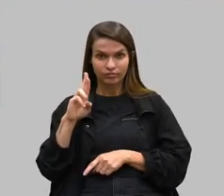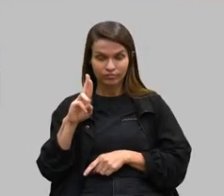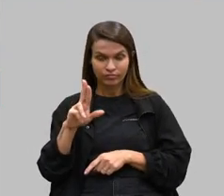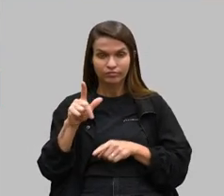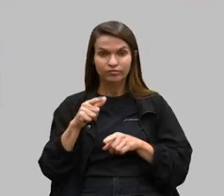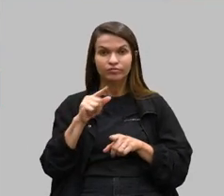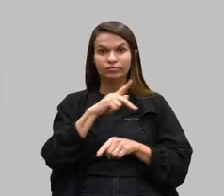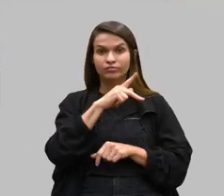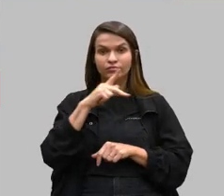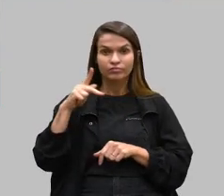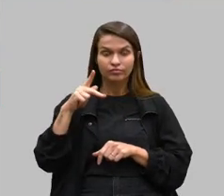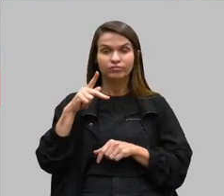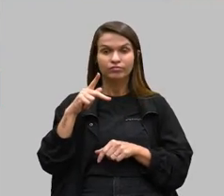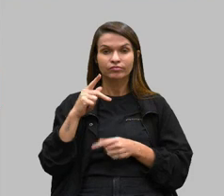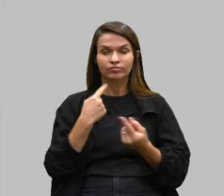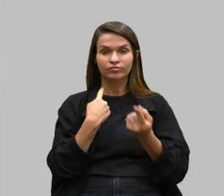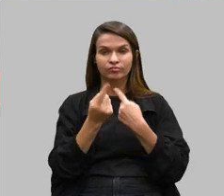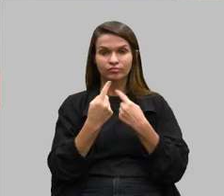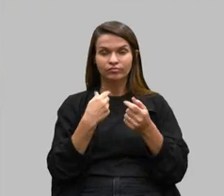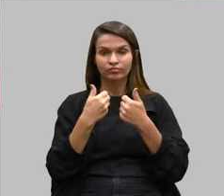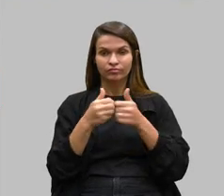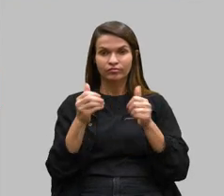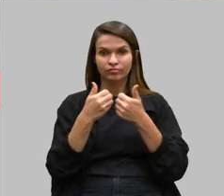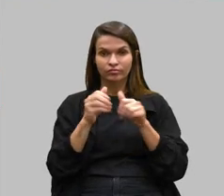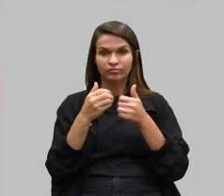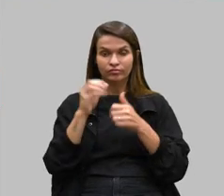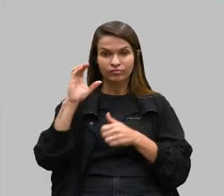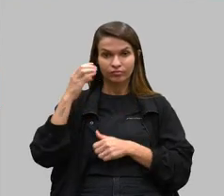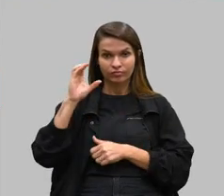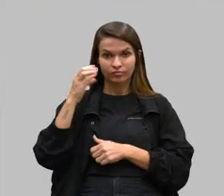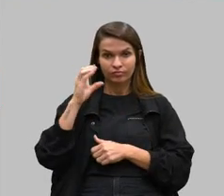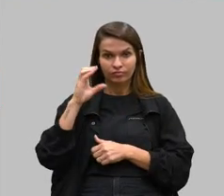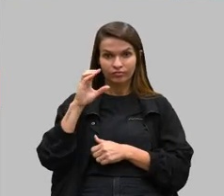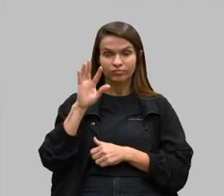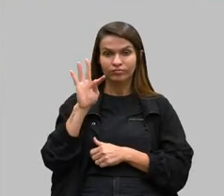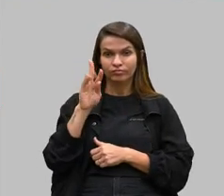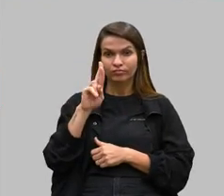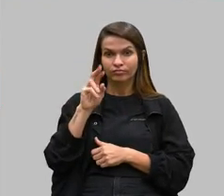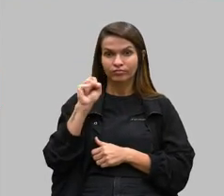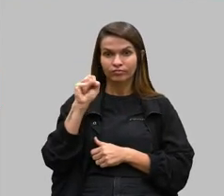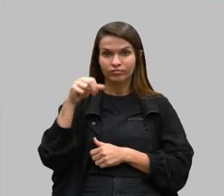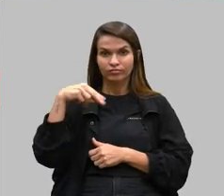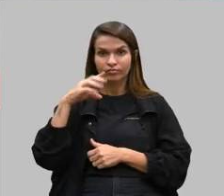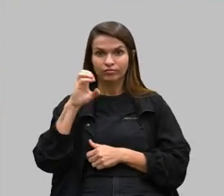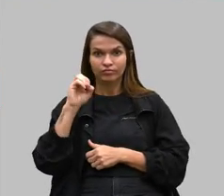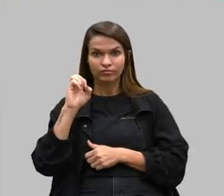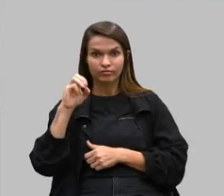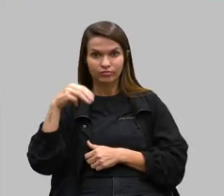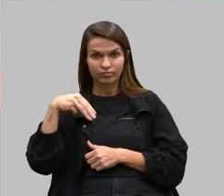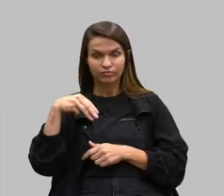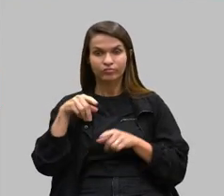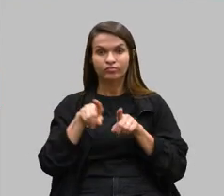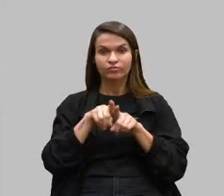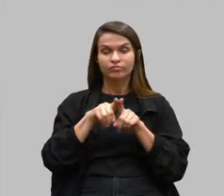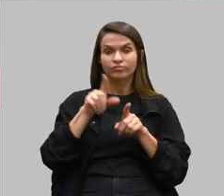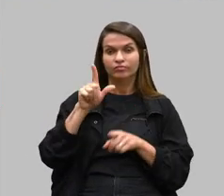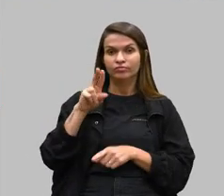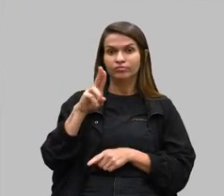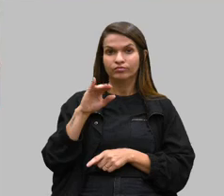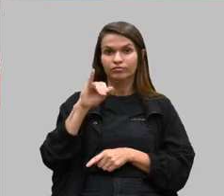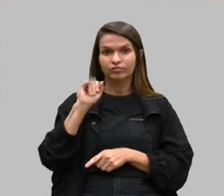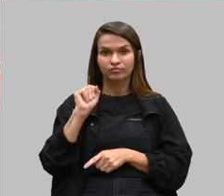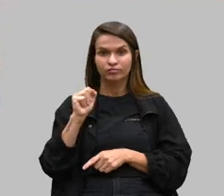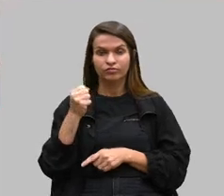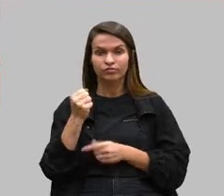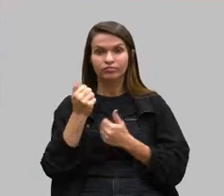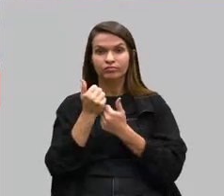Municipal de trânsito e transportes de Contagem transcom Luís Carlos da Silva Luizinho vice-prefeito